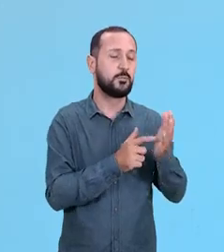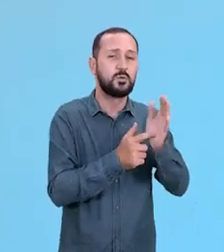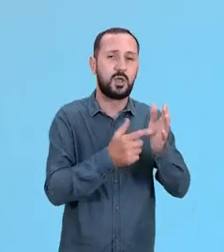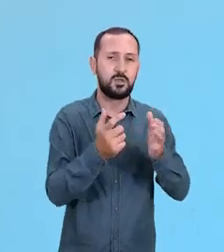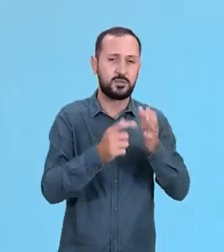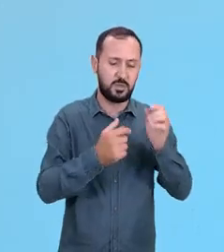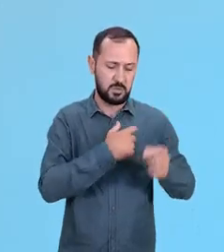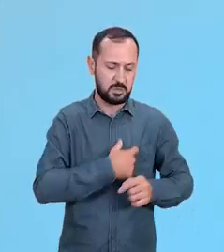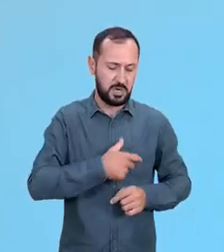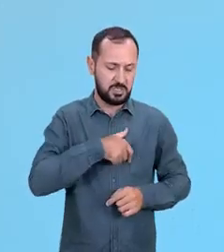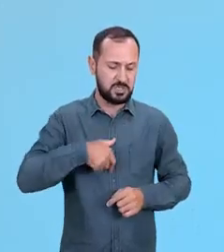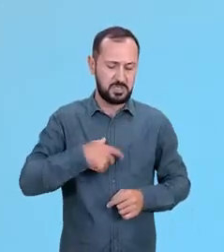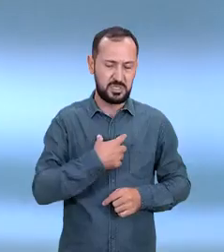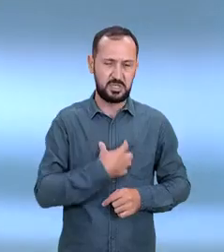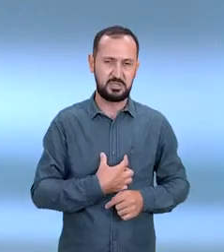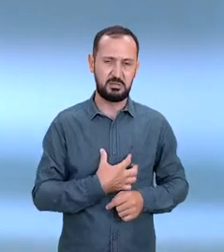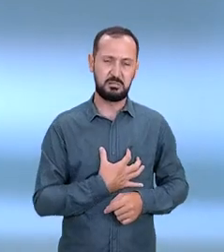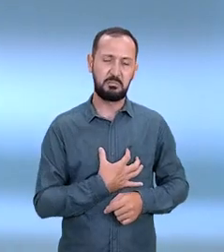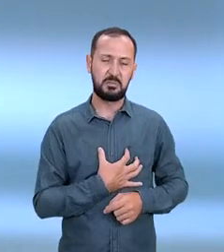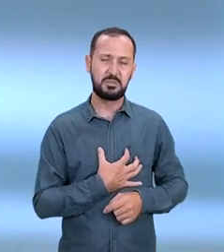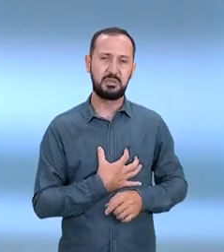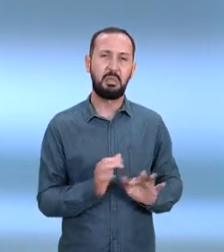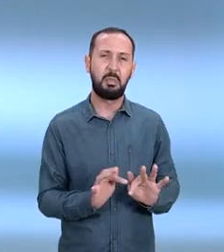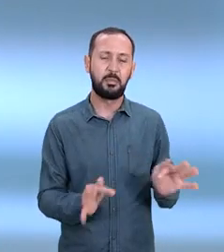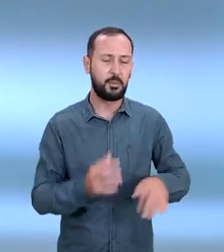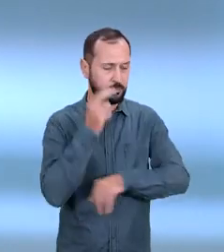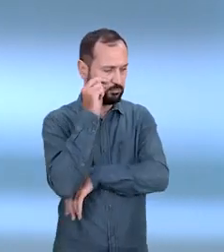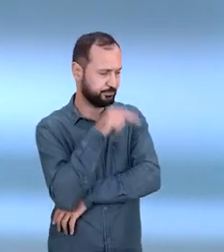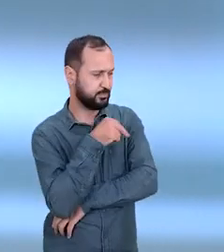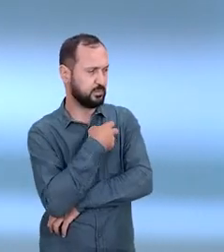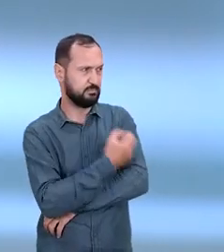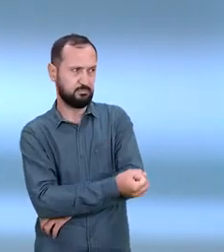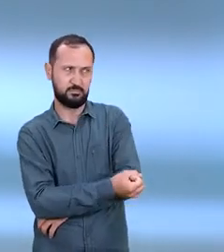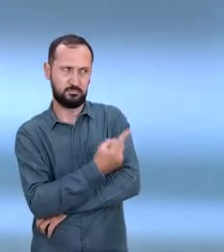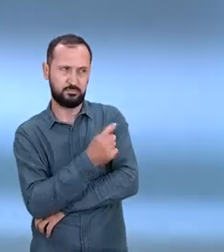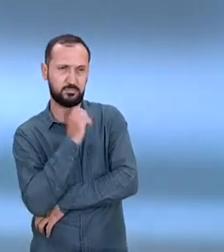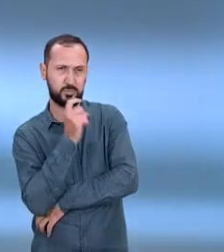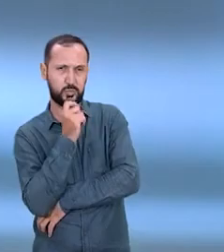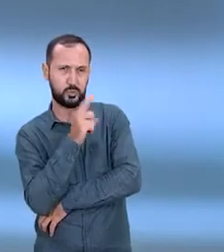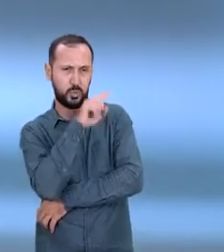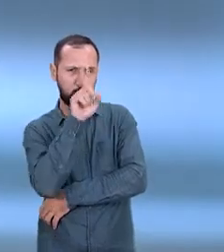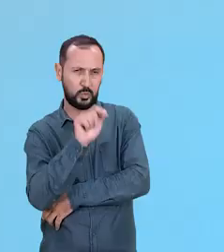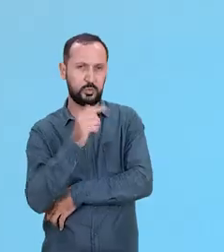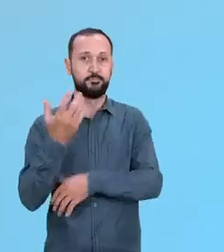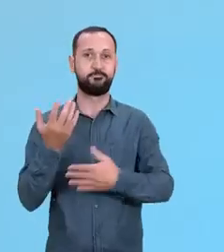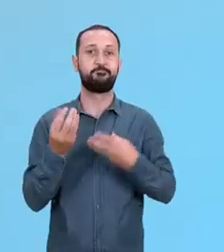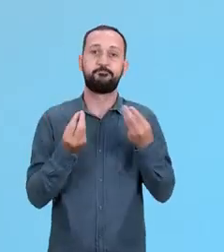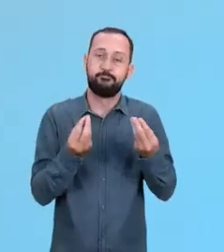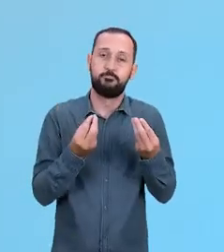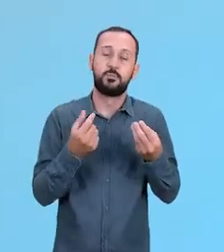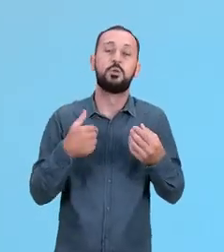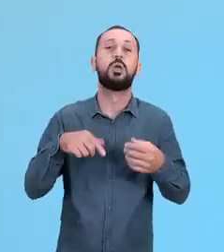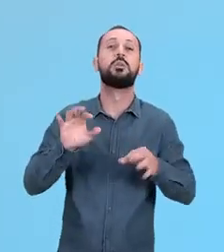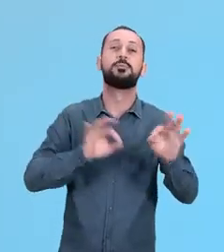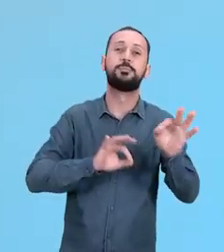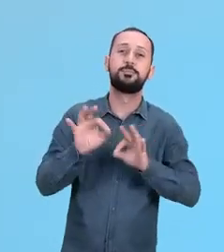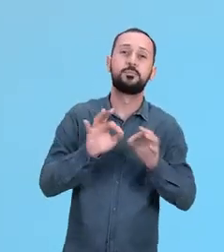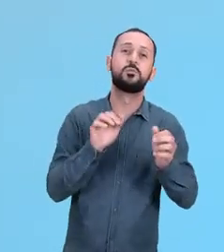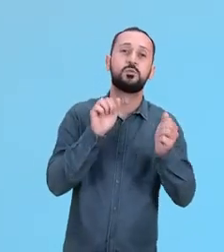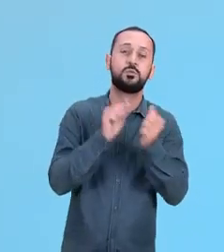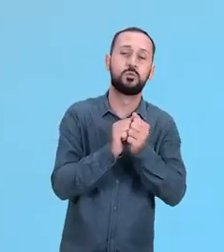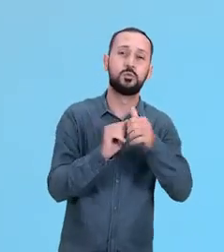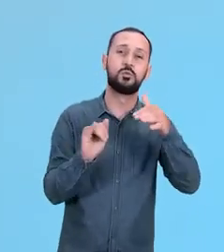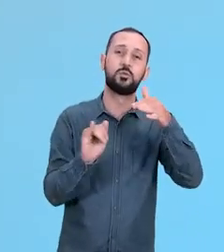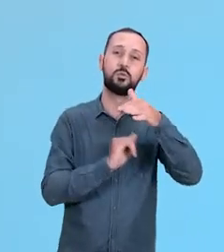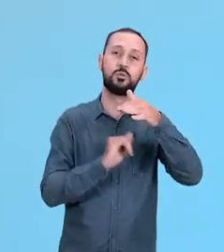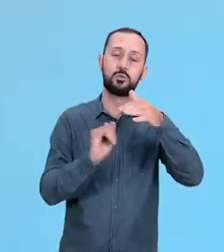vezes tem um crachá muito simples e a pessoa desconfia daquele crachá. Então, o que nós estamos trabalhando junto